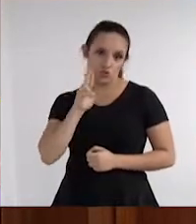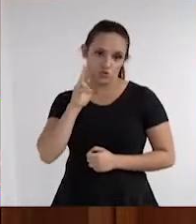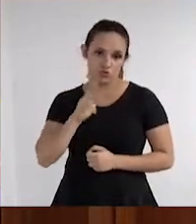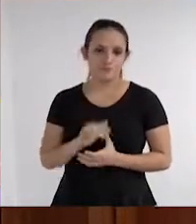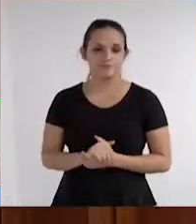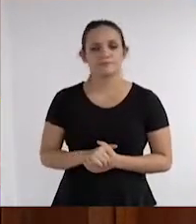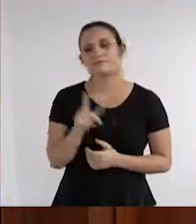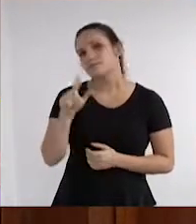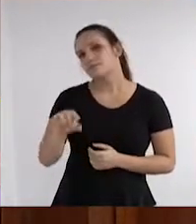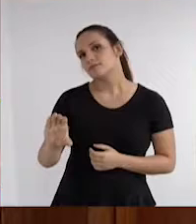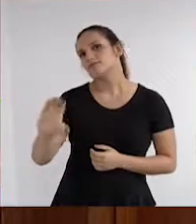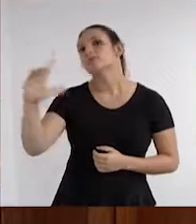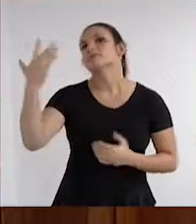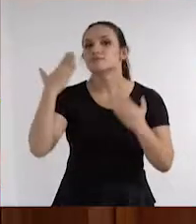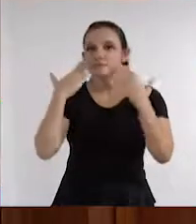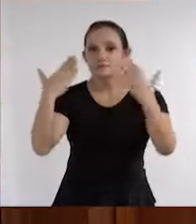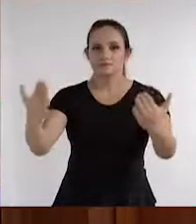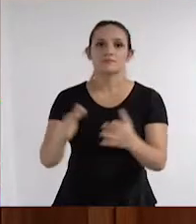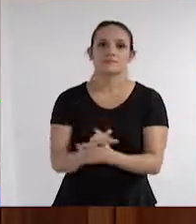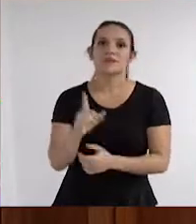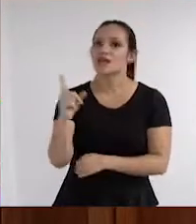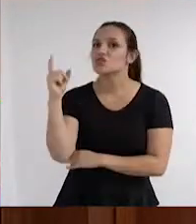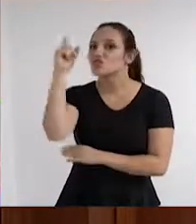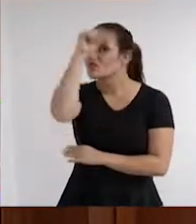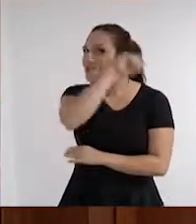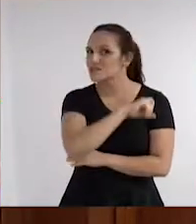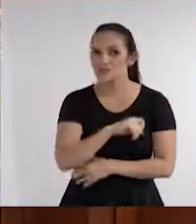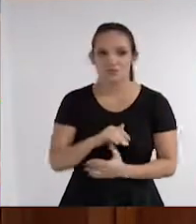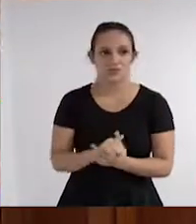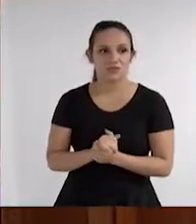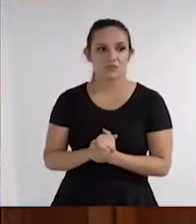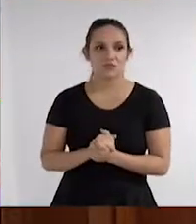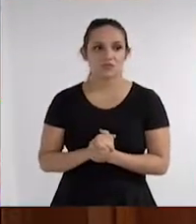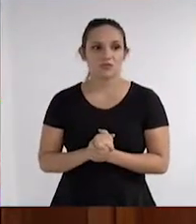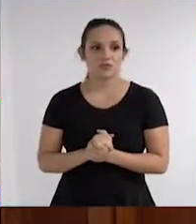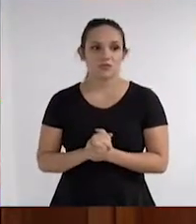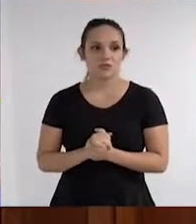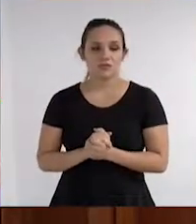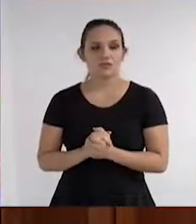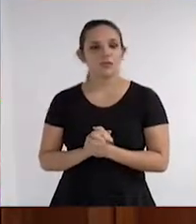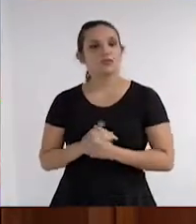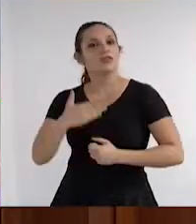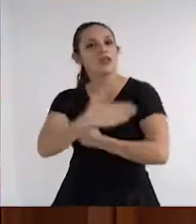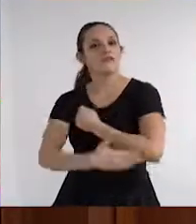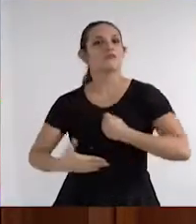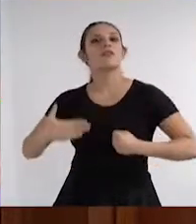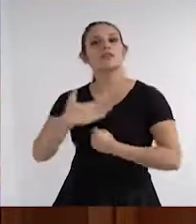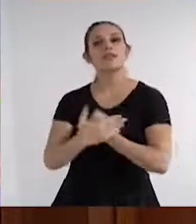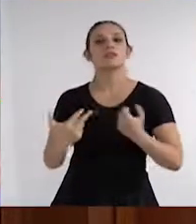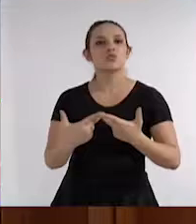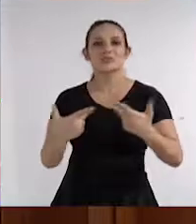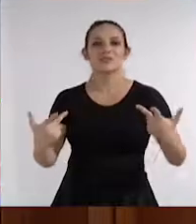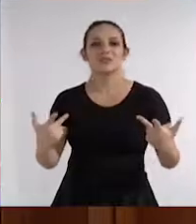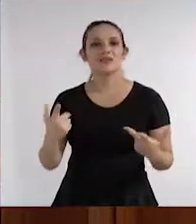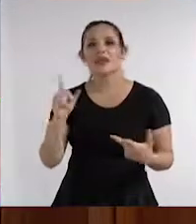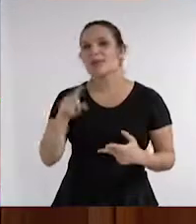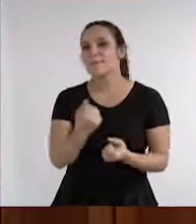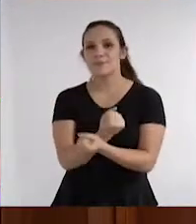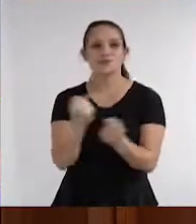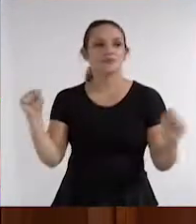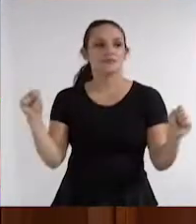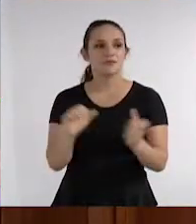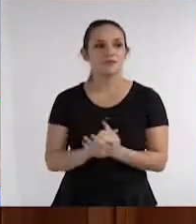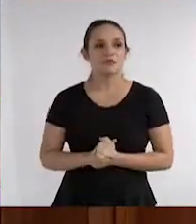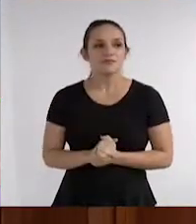Fica claro e evidente a dificuldade de se defender o indefensável. Com todo